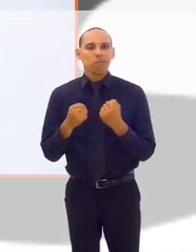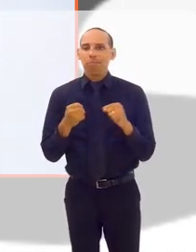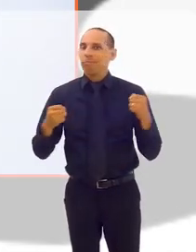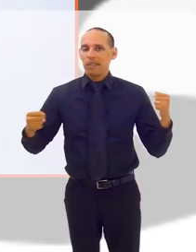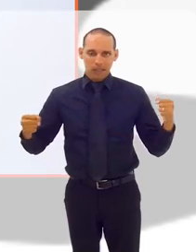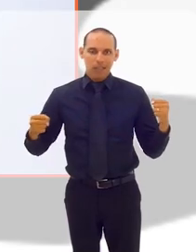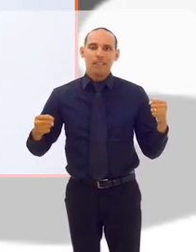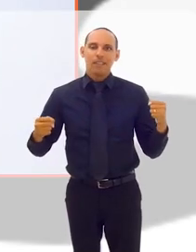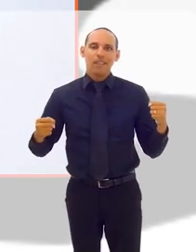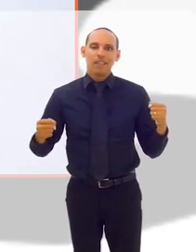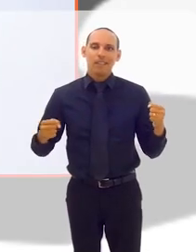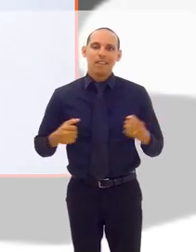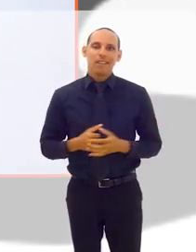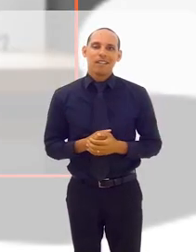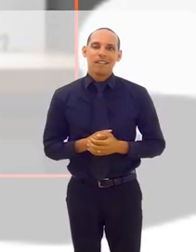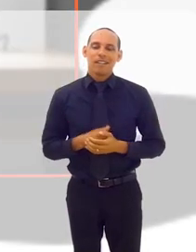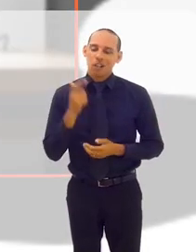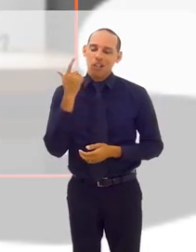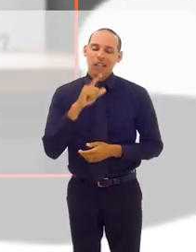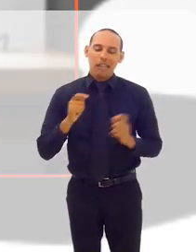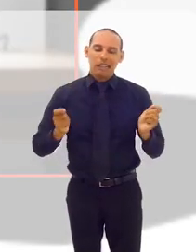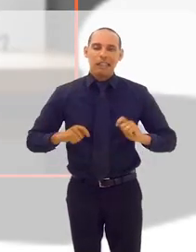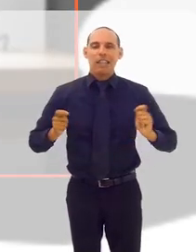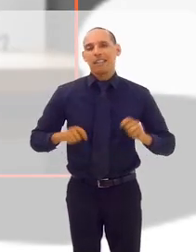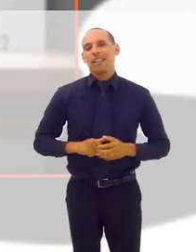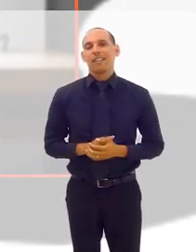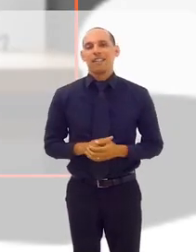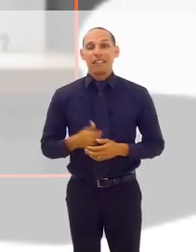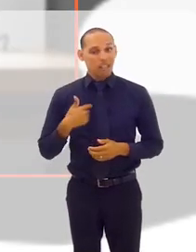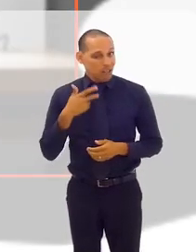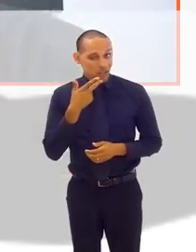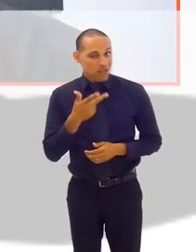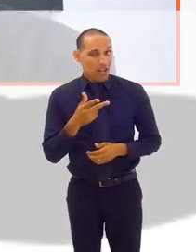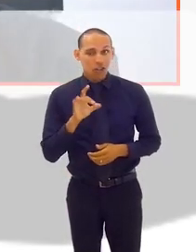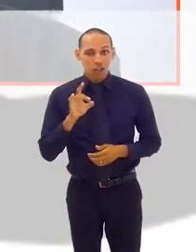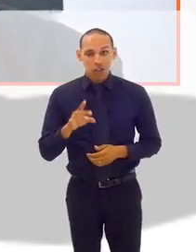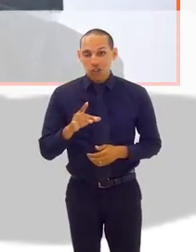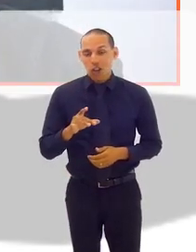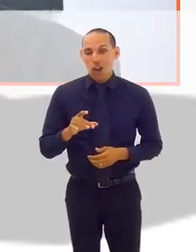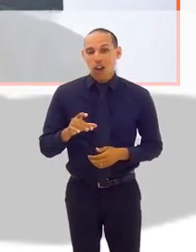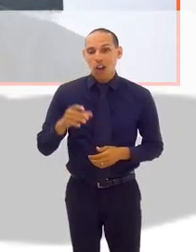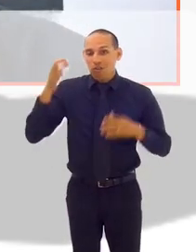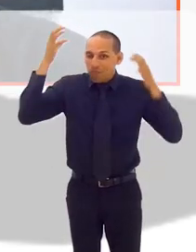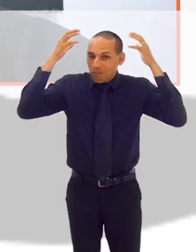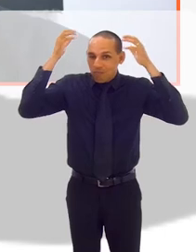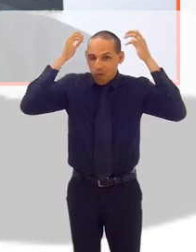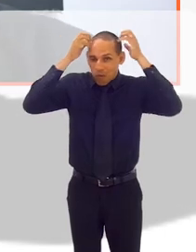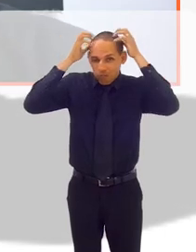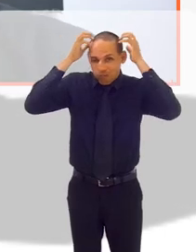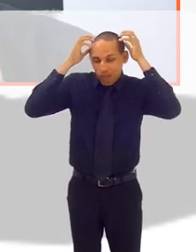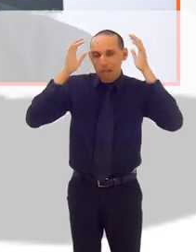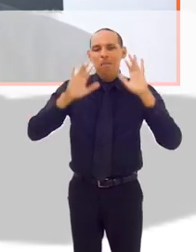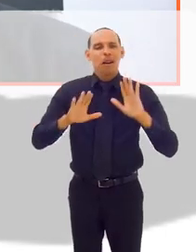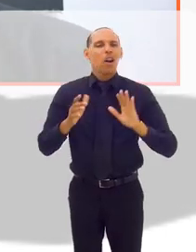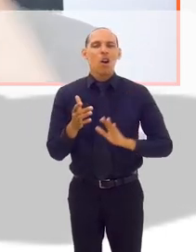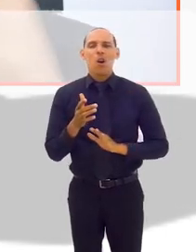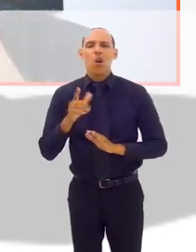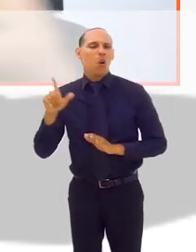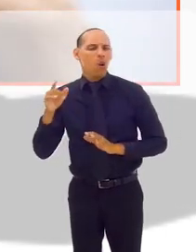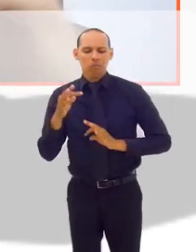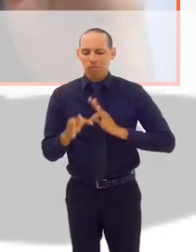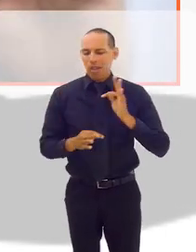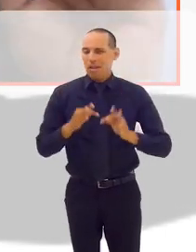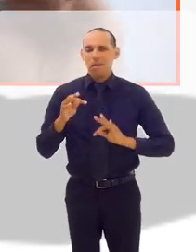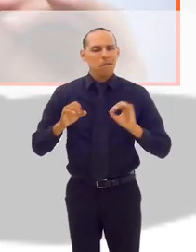economia, que é o que realmente é possível ser feito. Isso eu estou falando só com o shampoo. Eu posso fazer isso, os